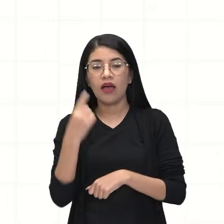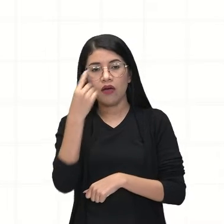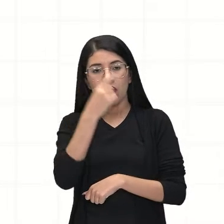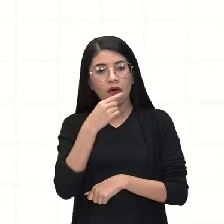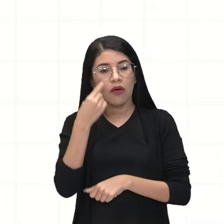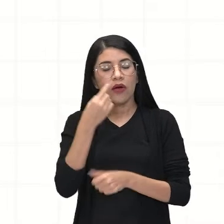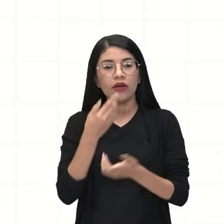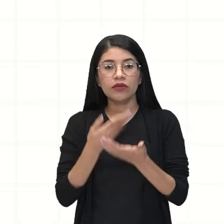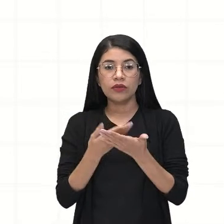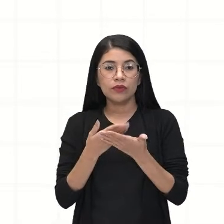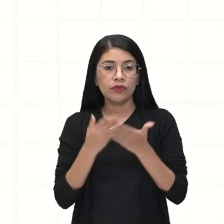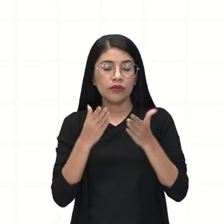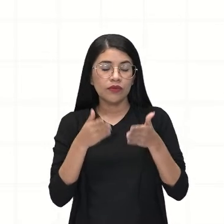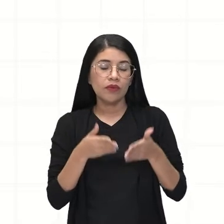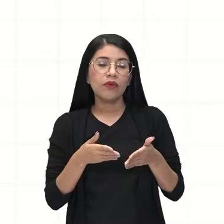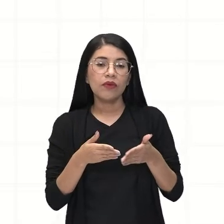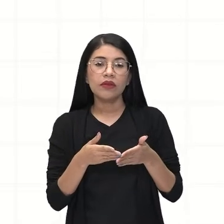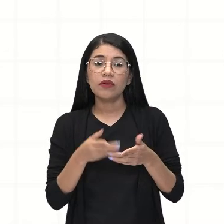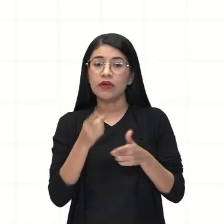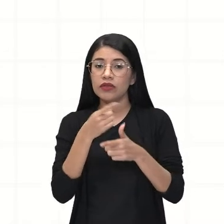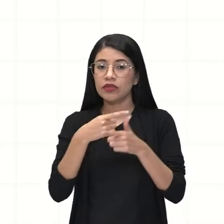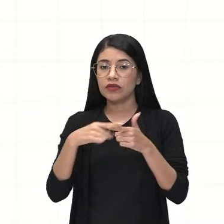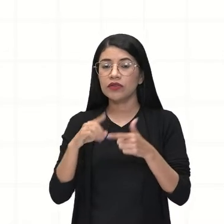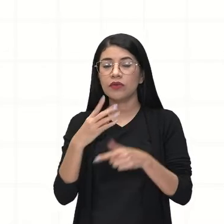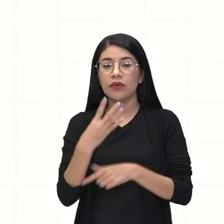estuda, então vou dividir por